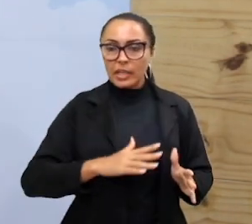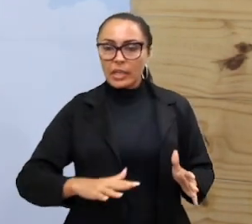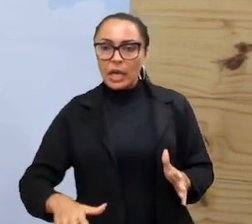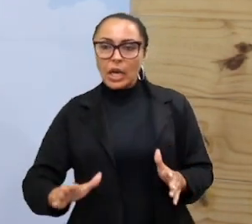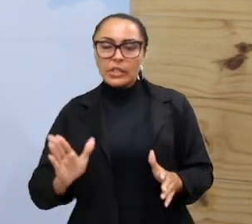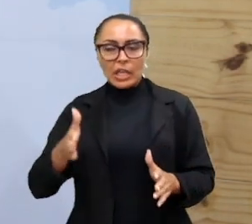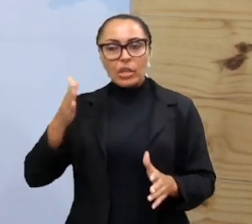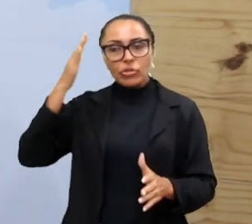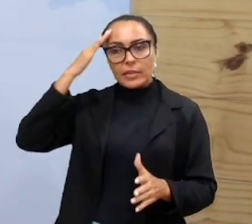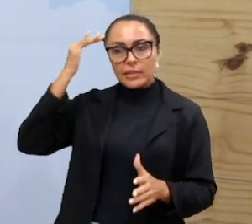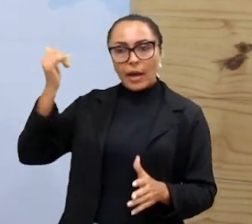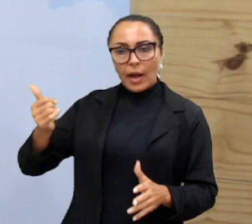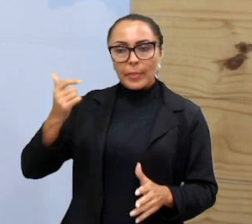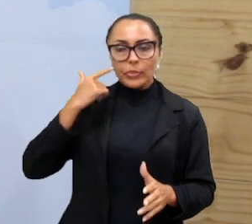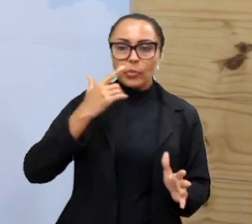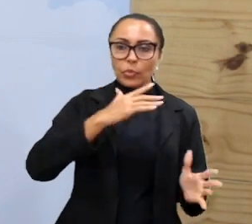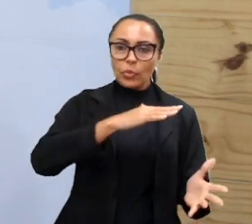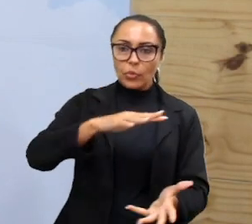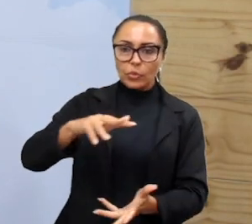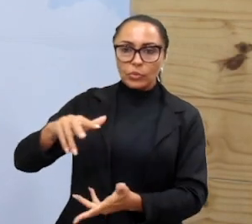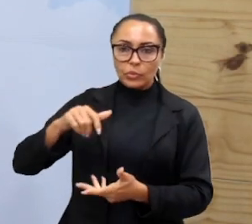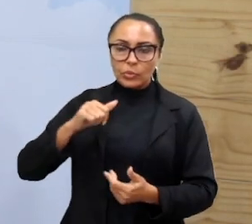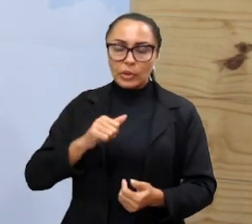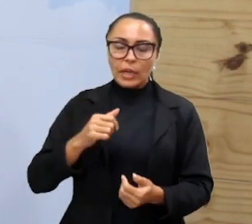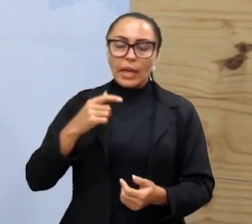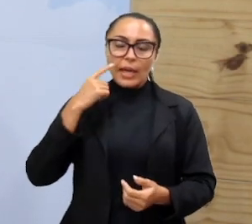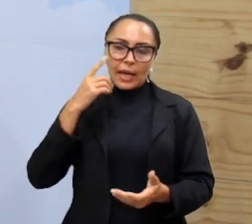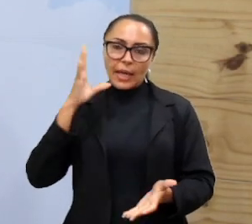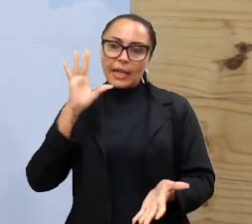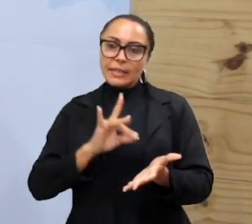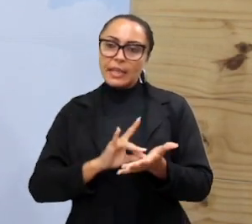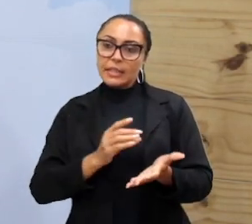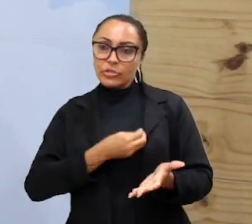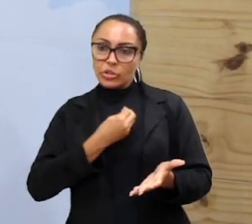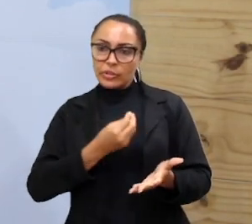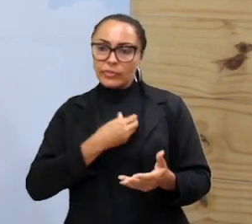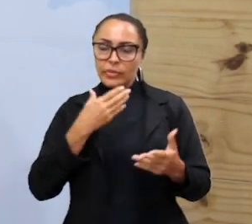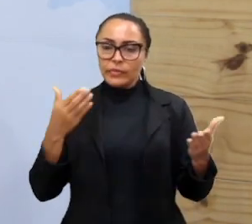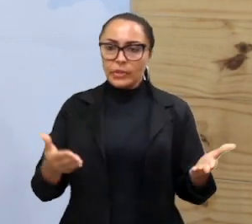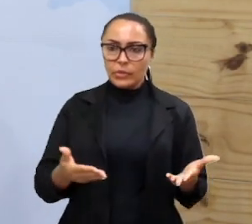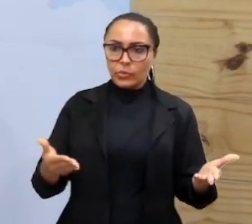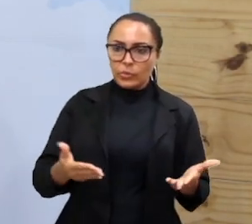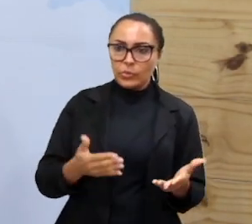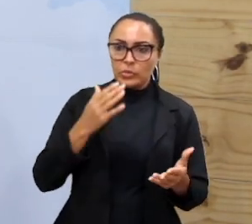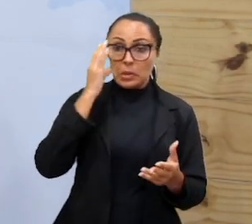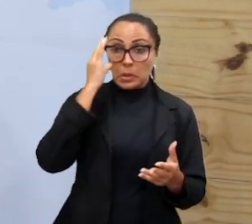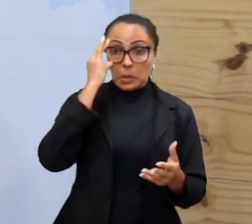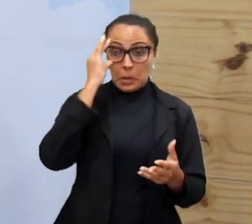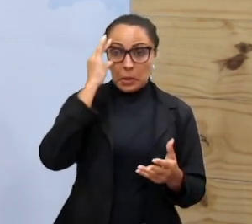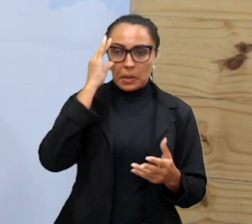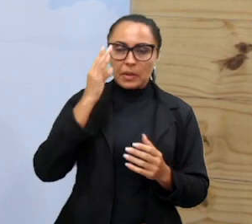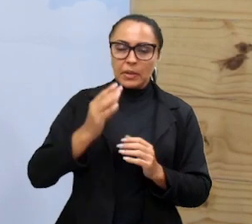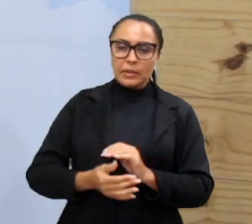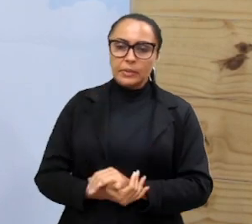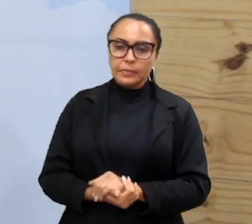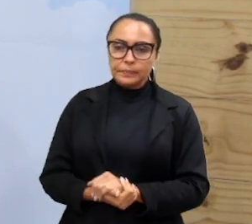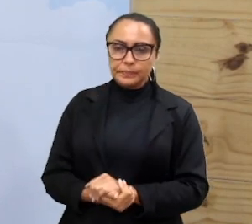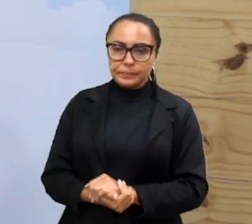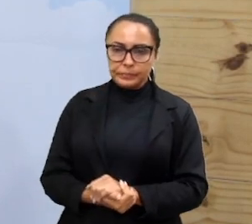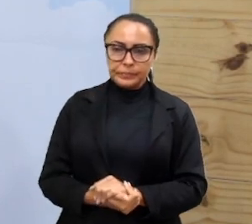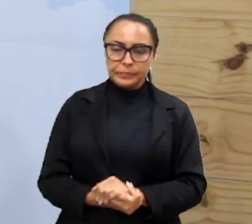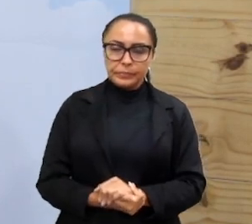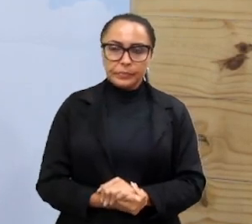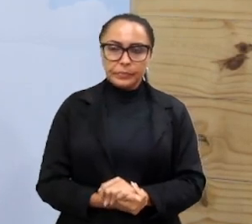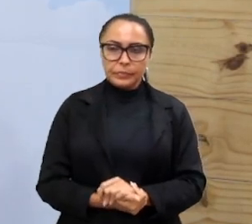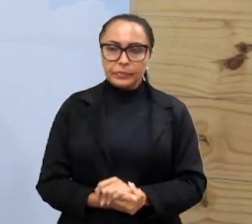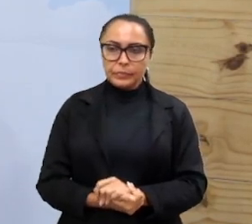do mundo. Então, isso também serve para essa realidade que a gente vive hoje, compreender criticamente a realidade, o contexto onde nós